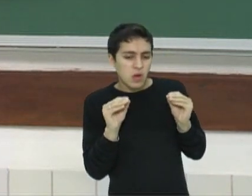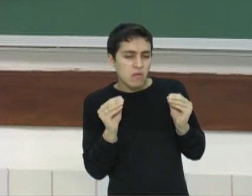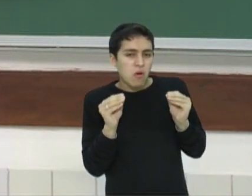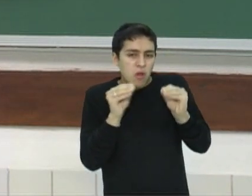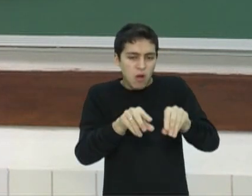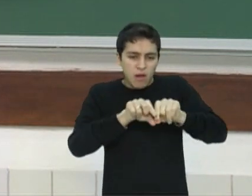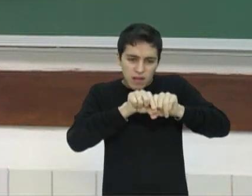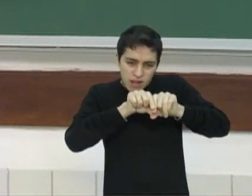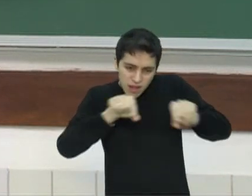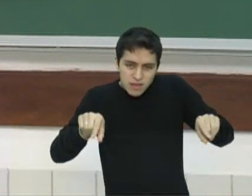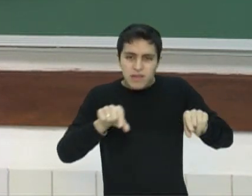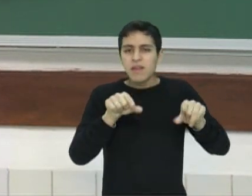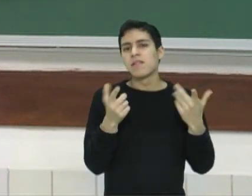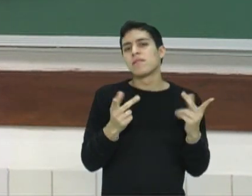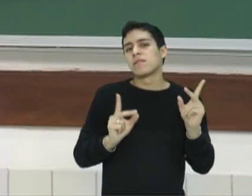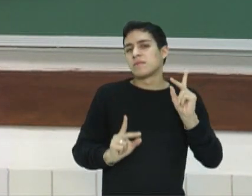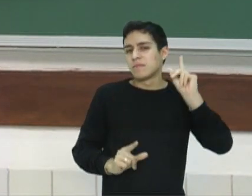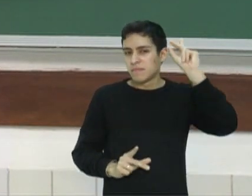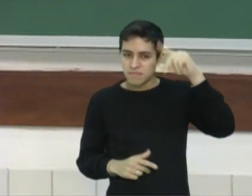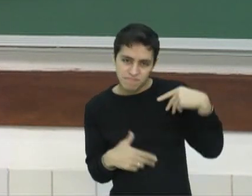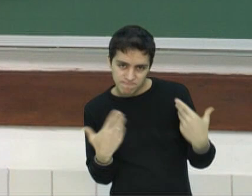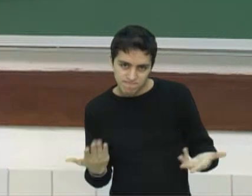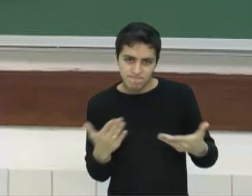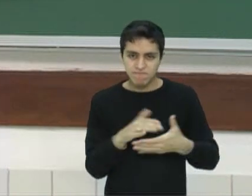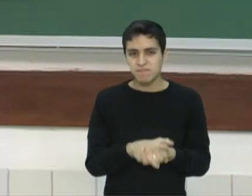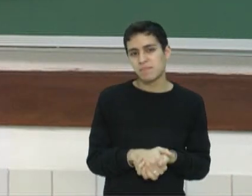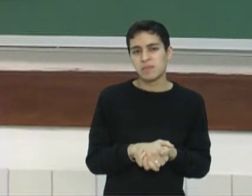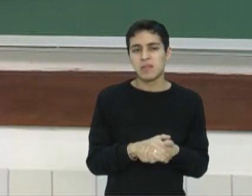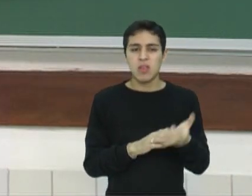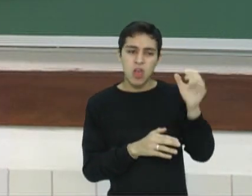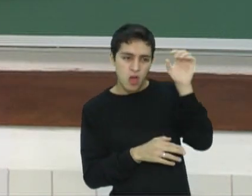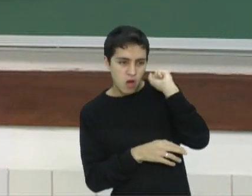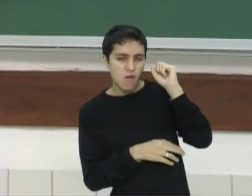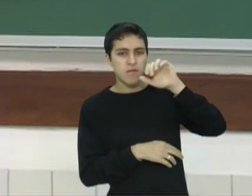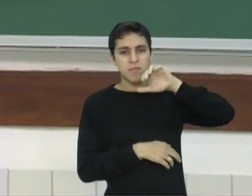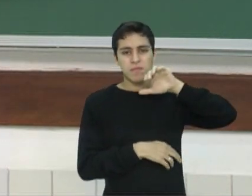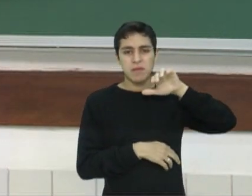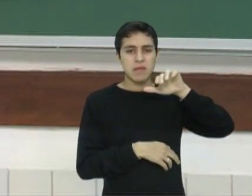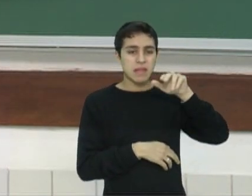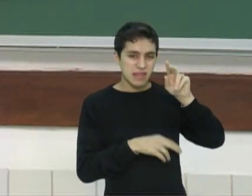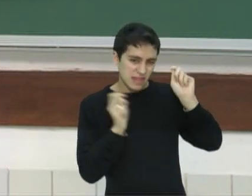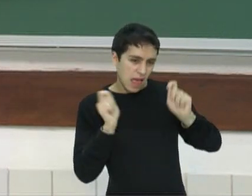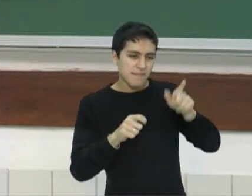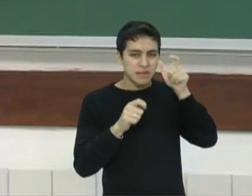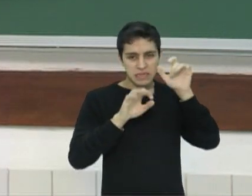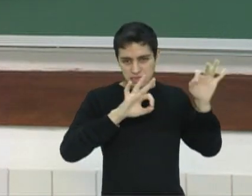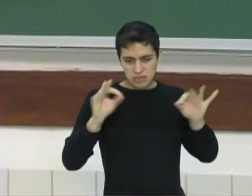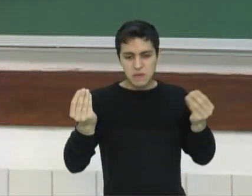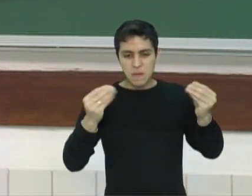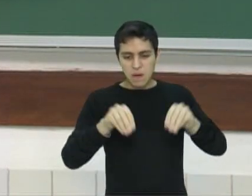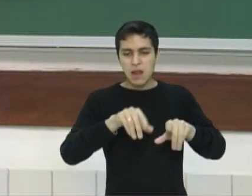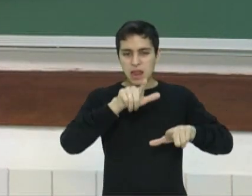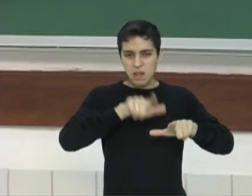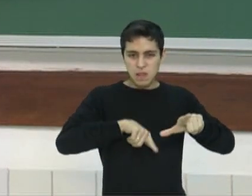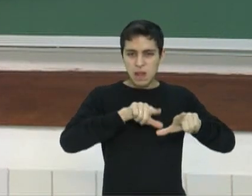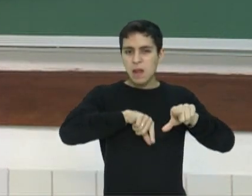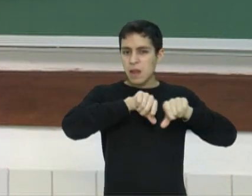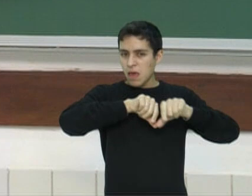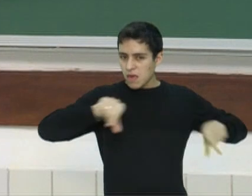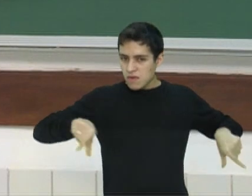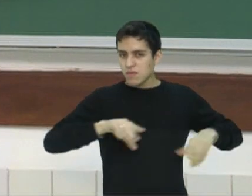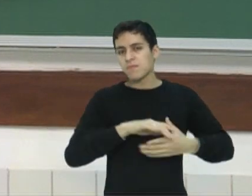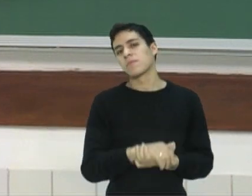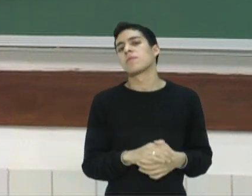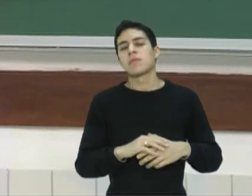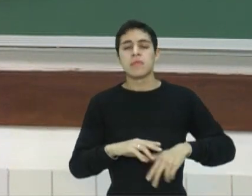língua espanhola, ou você ouça em português e coloque lá a legenda para você ir lendo as palavras